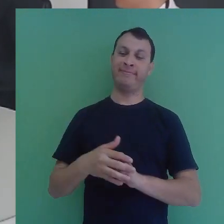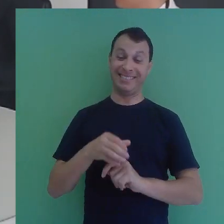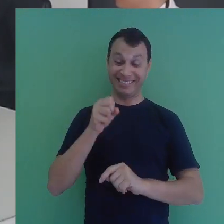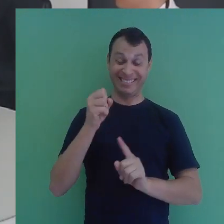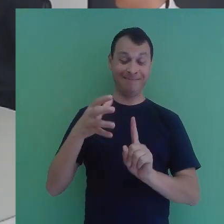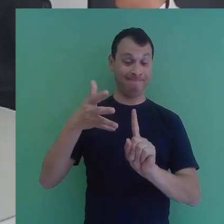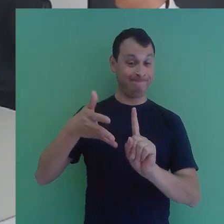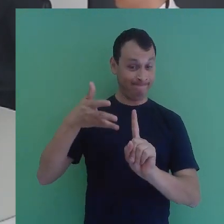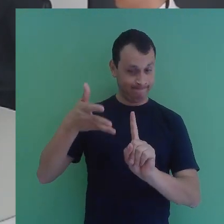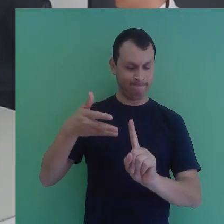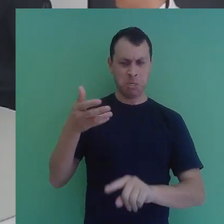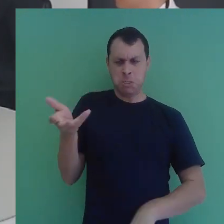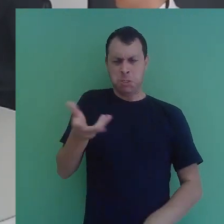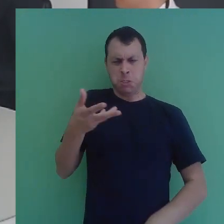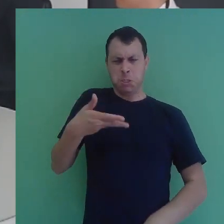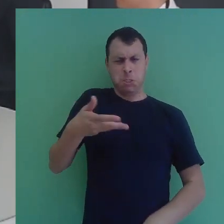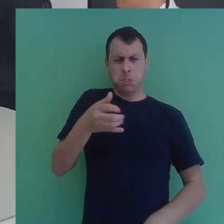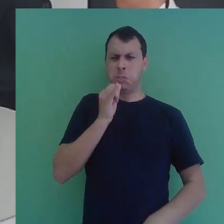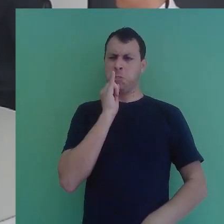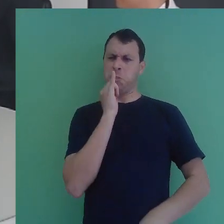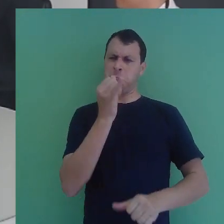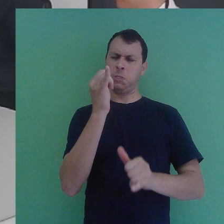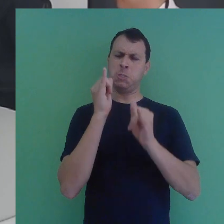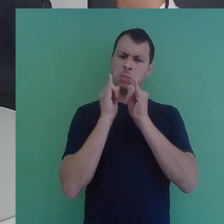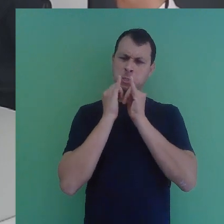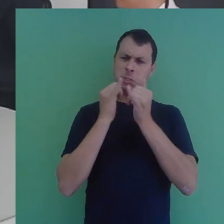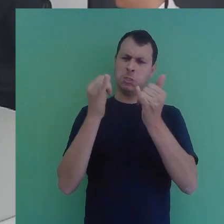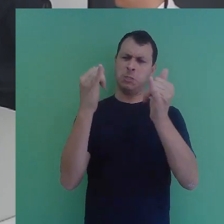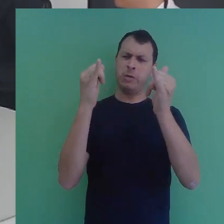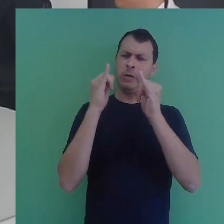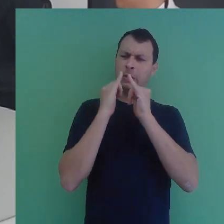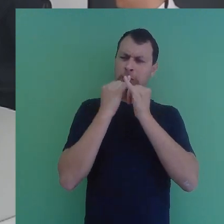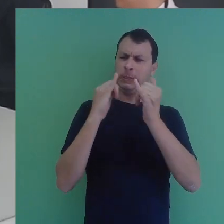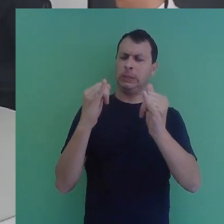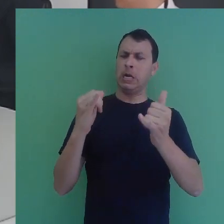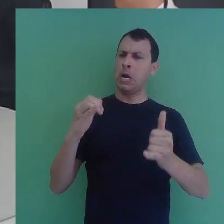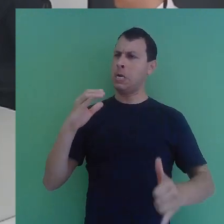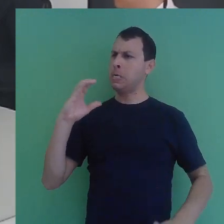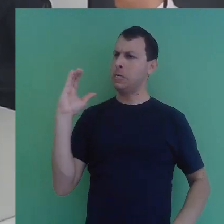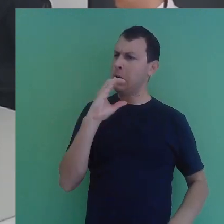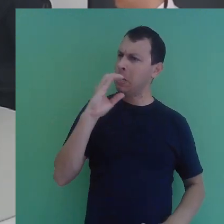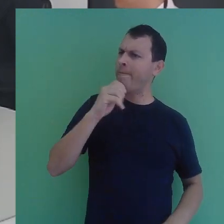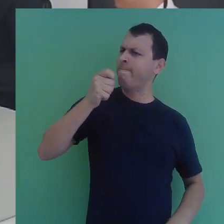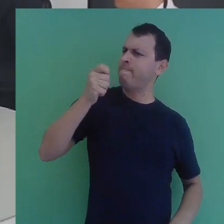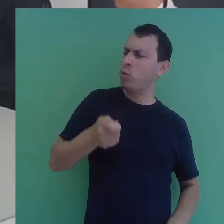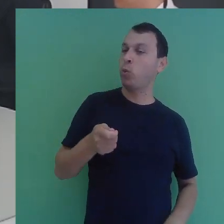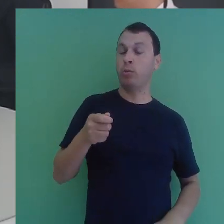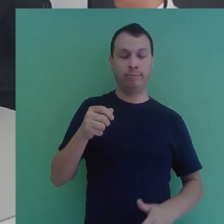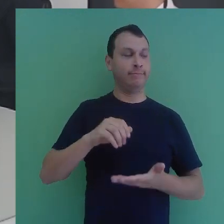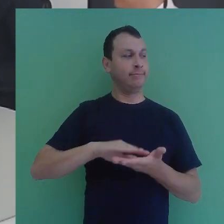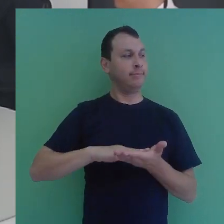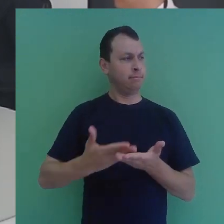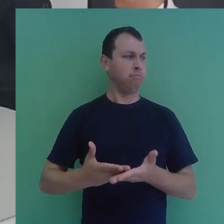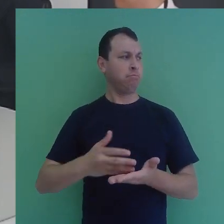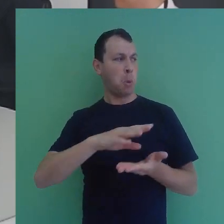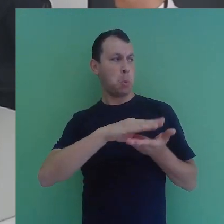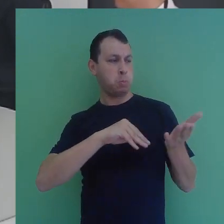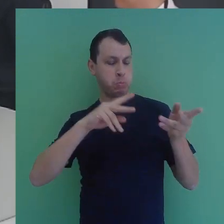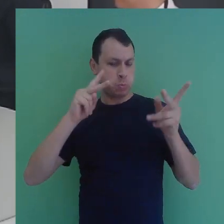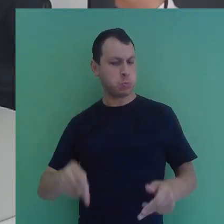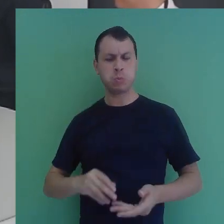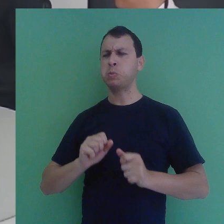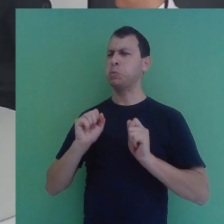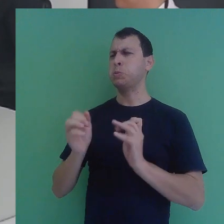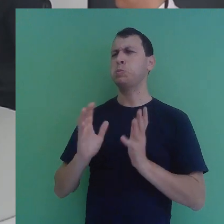o palestrante fala com mais energia, com ênfase, o intérprete precisa copiar fielmente